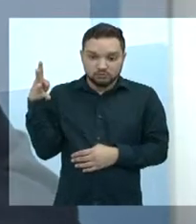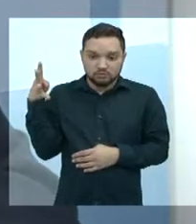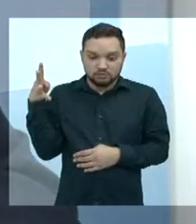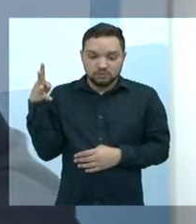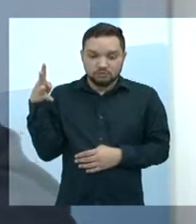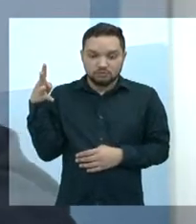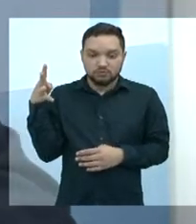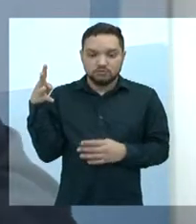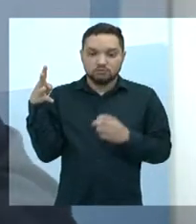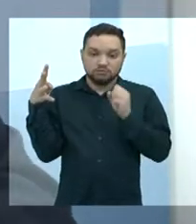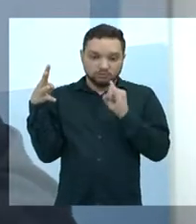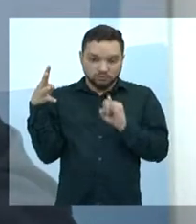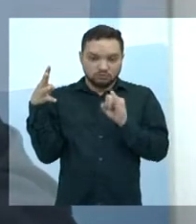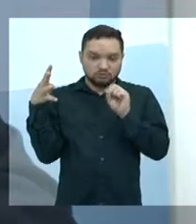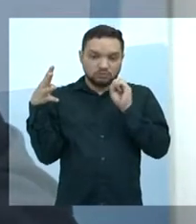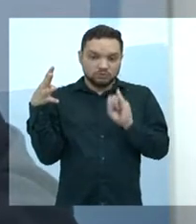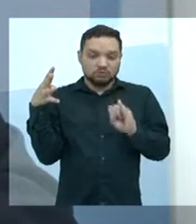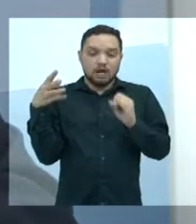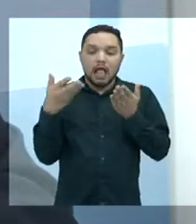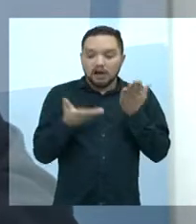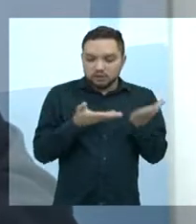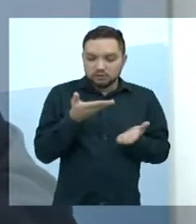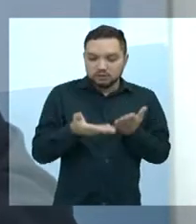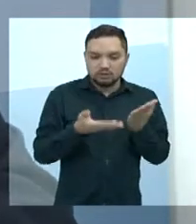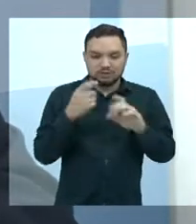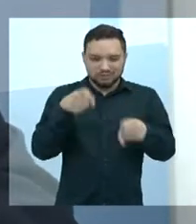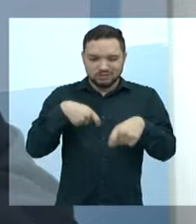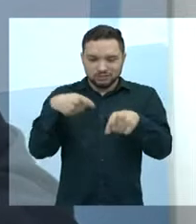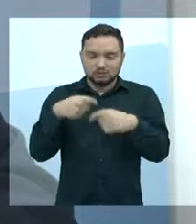você atendia o cidadão, o agricultor,